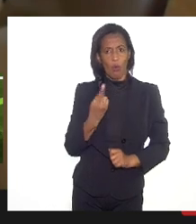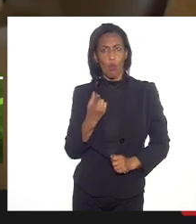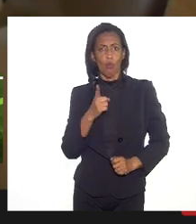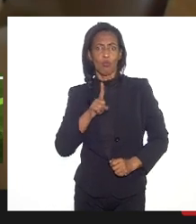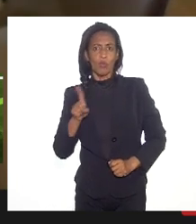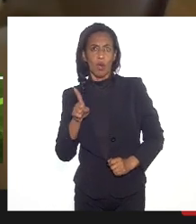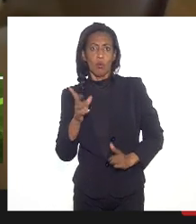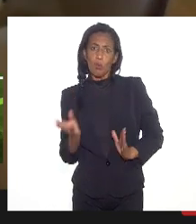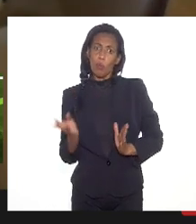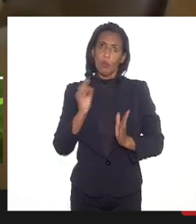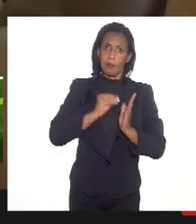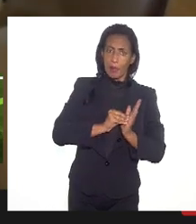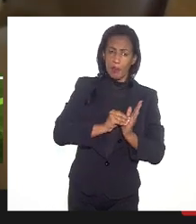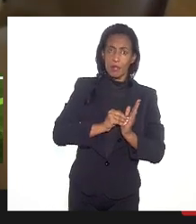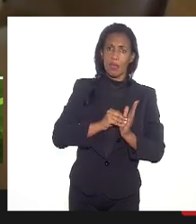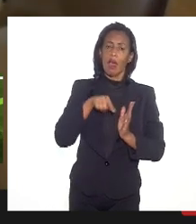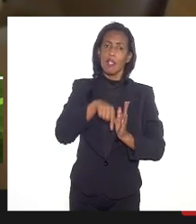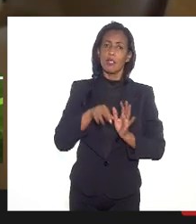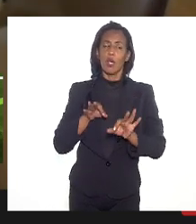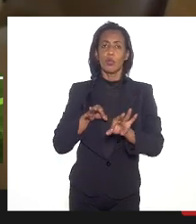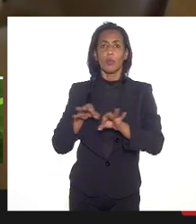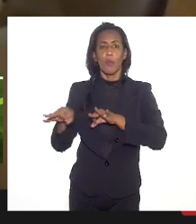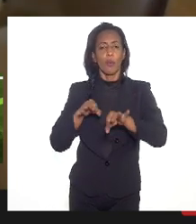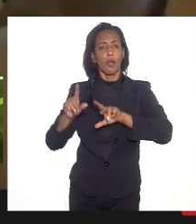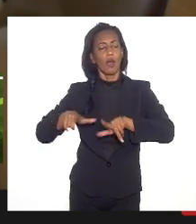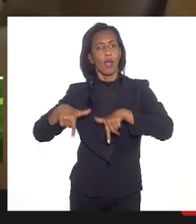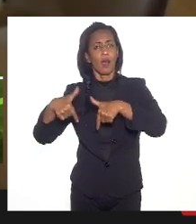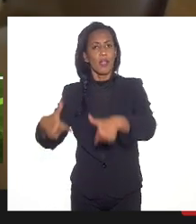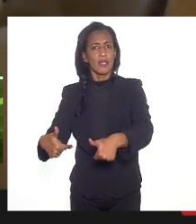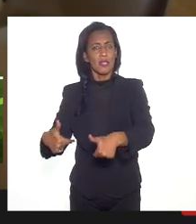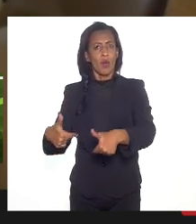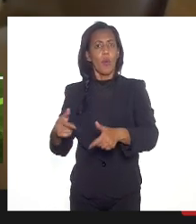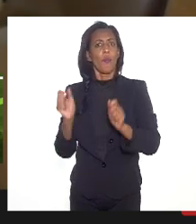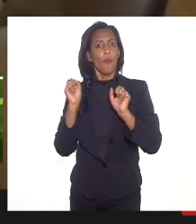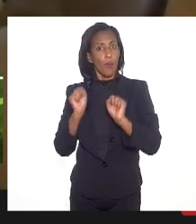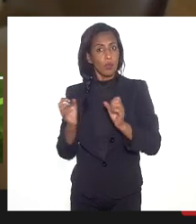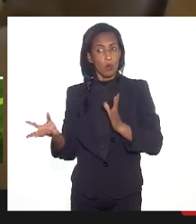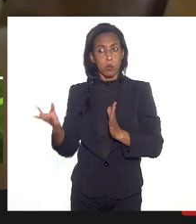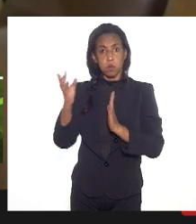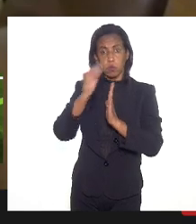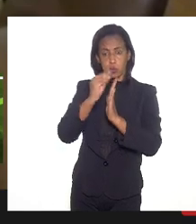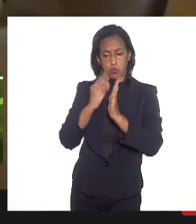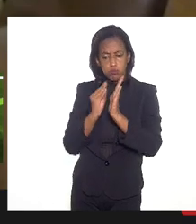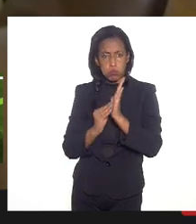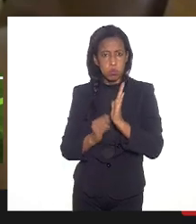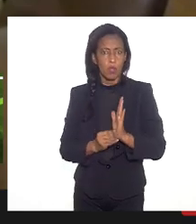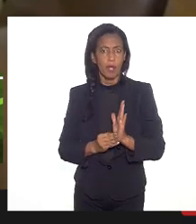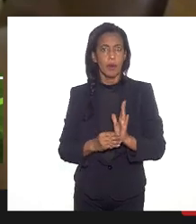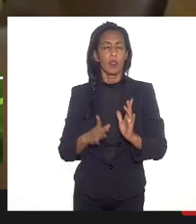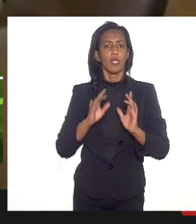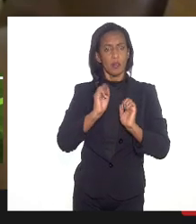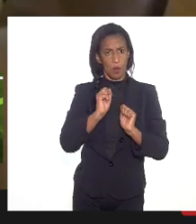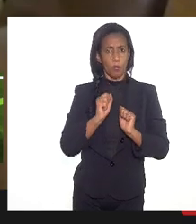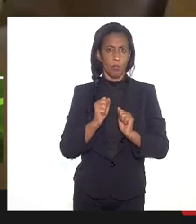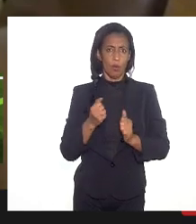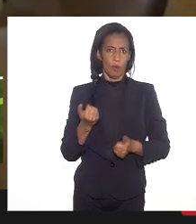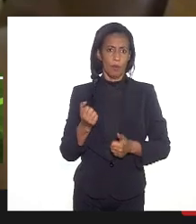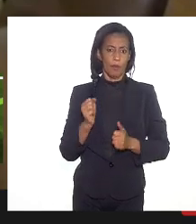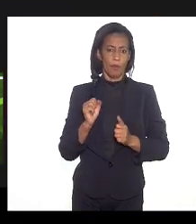possamos implementar nesse nosso plano de ação, possamos agregar todas essas demandas, se for possível, é claro.